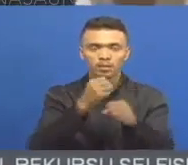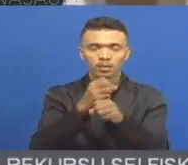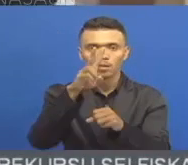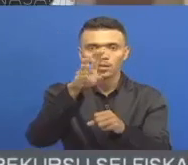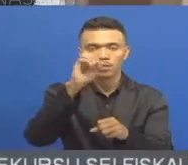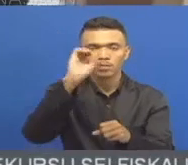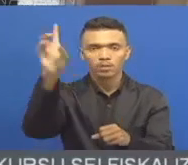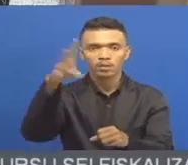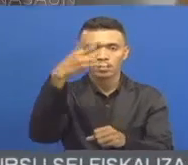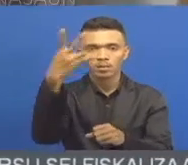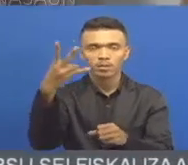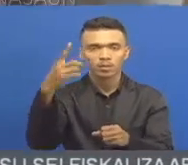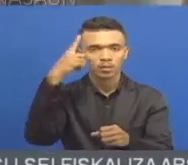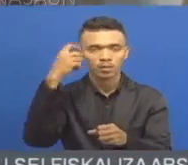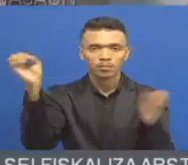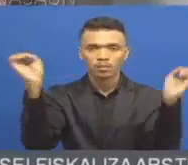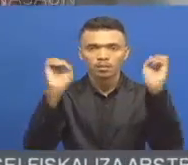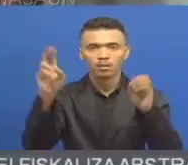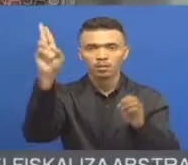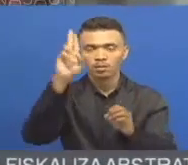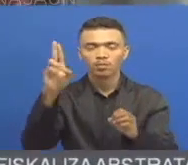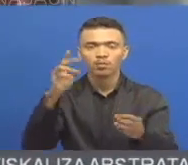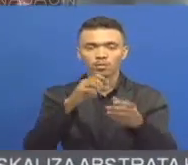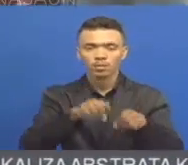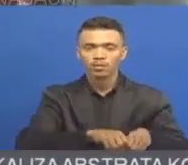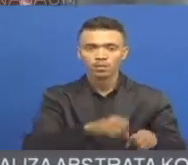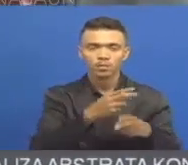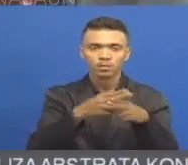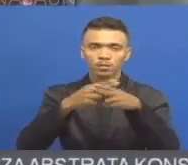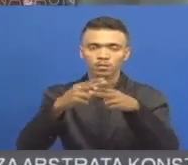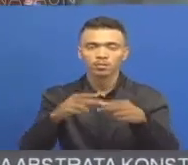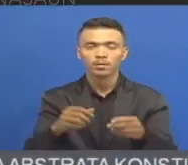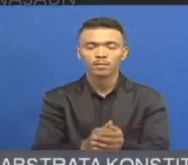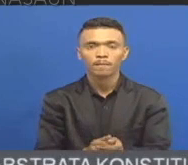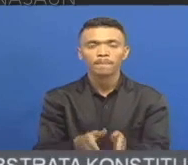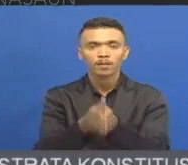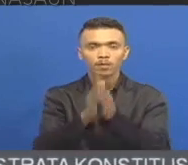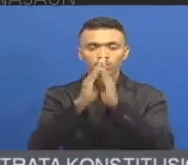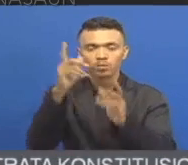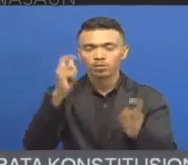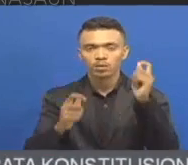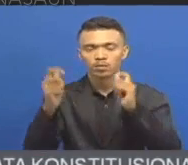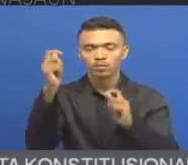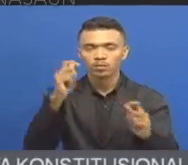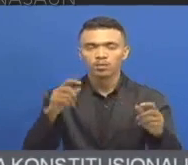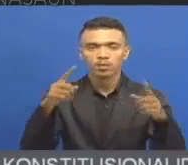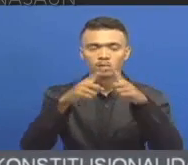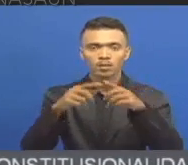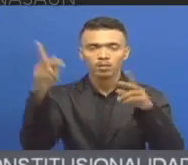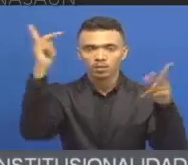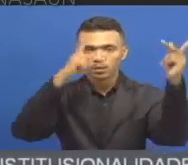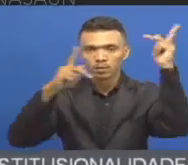Sanilo Resignito, Tambala usa arma branca. Maibê parte defensor russo ba tribunal, altera ba caso